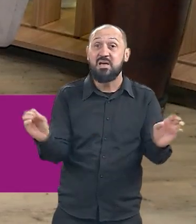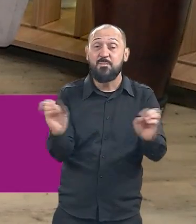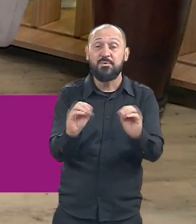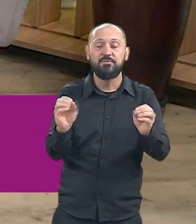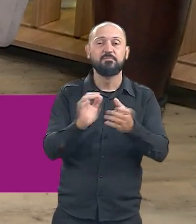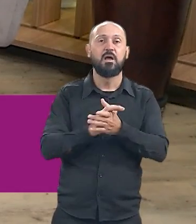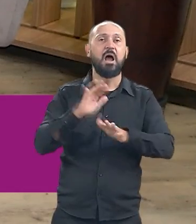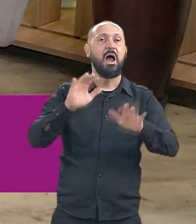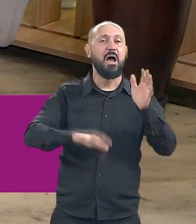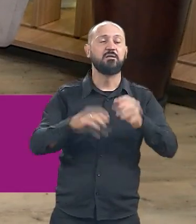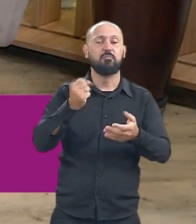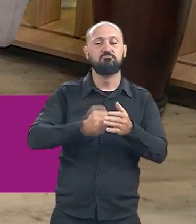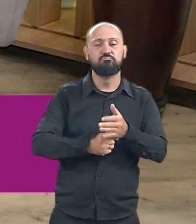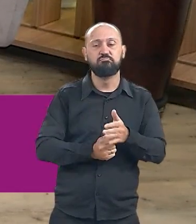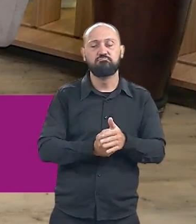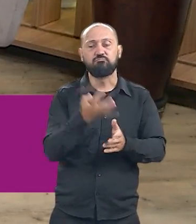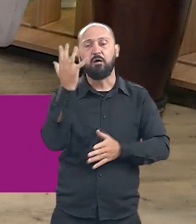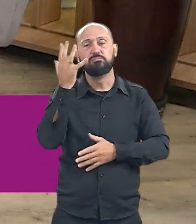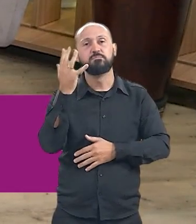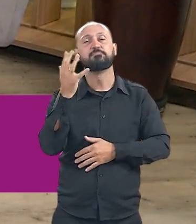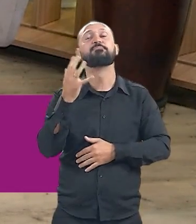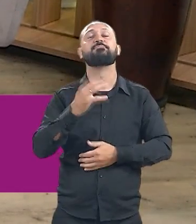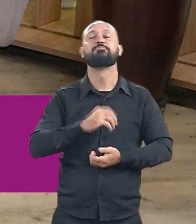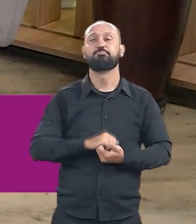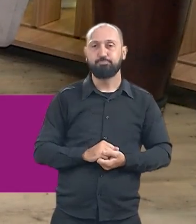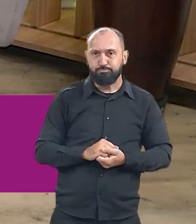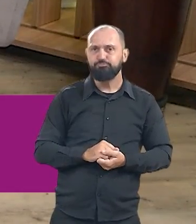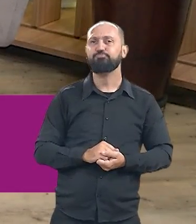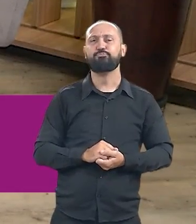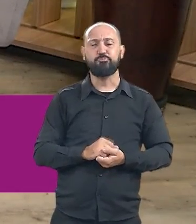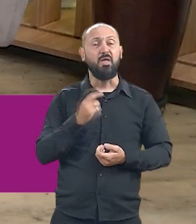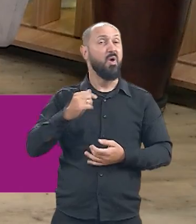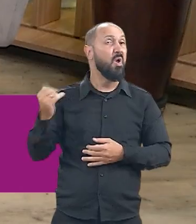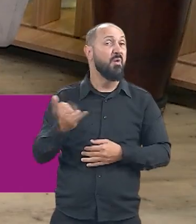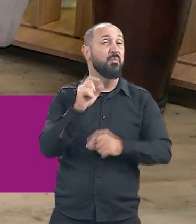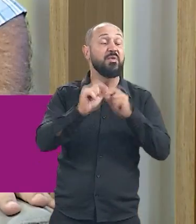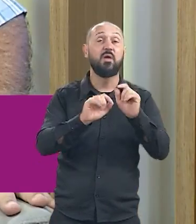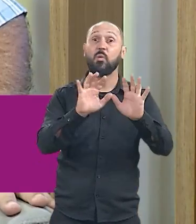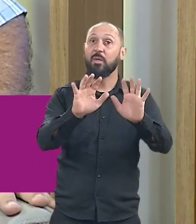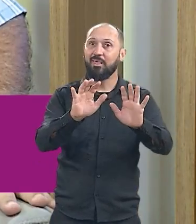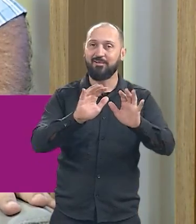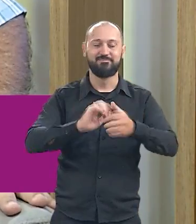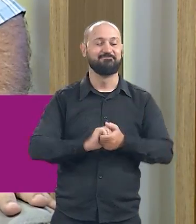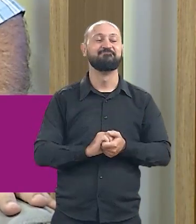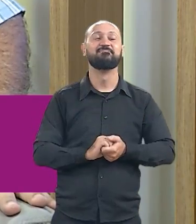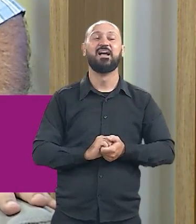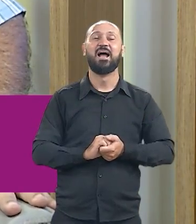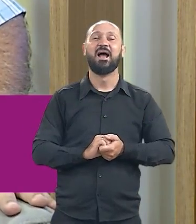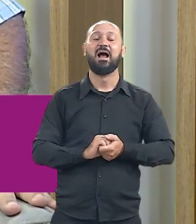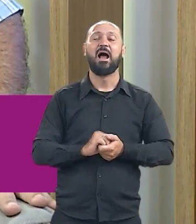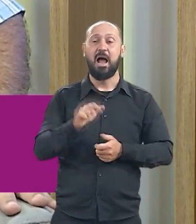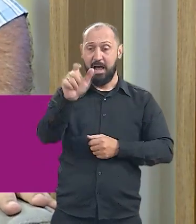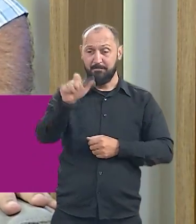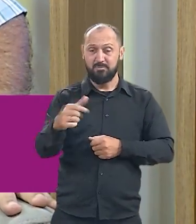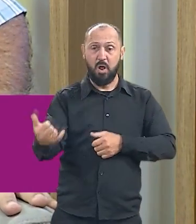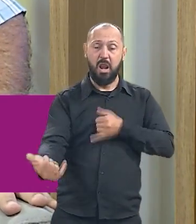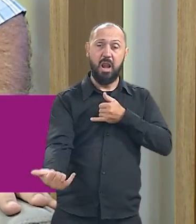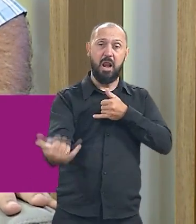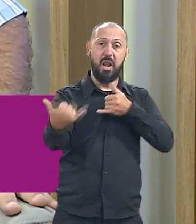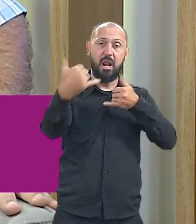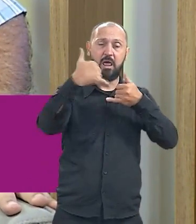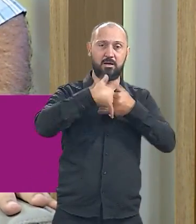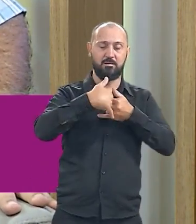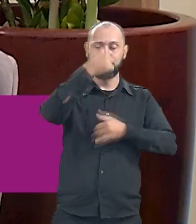né? Mas o importante é assim, que quando alguém liga, tem alguém lá para atender.